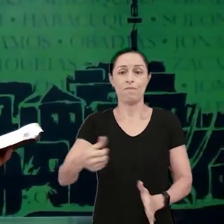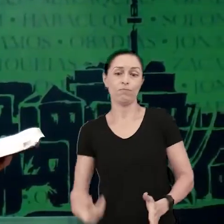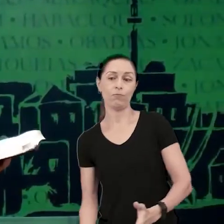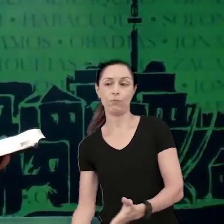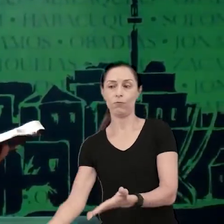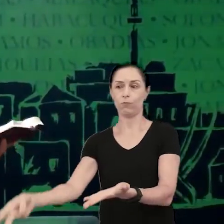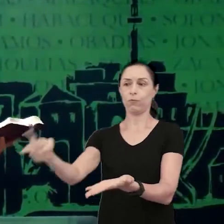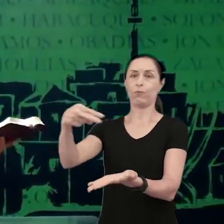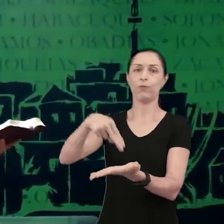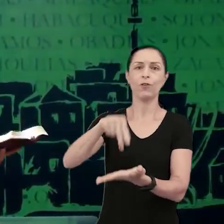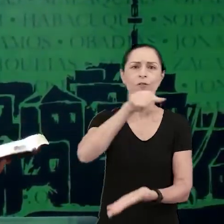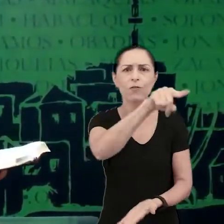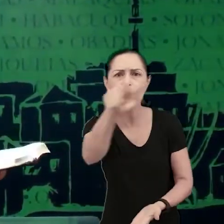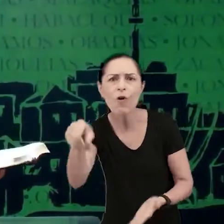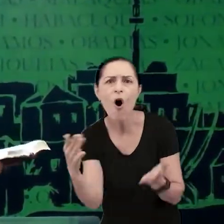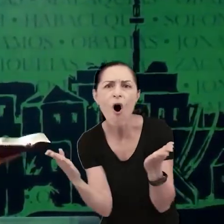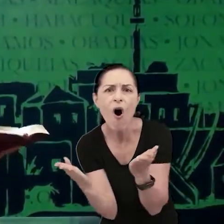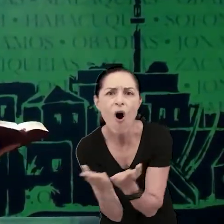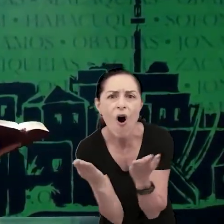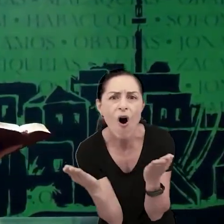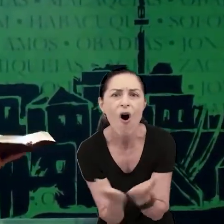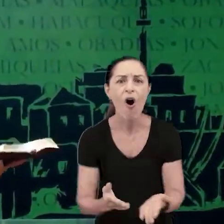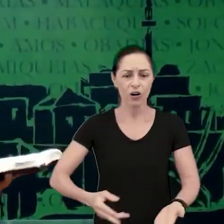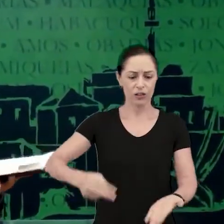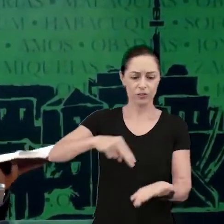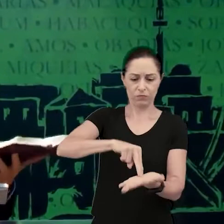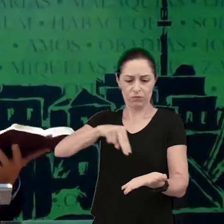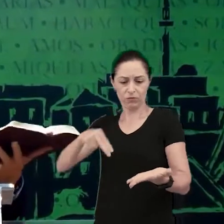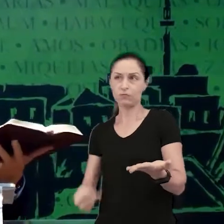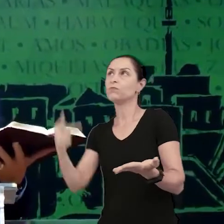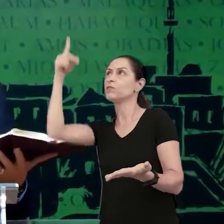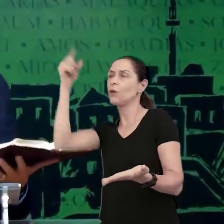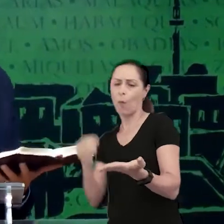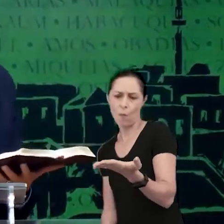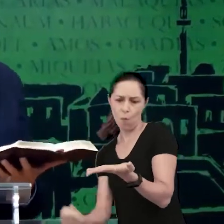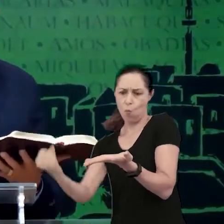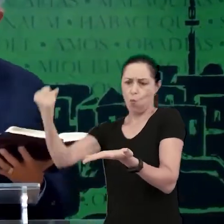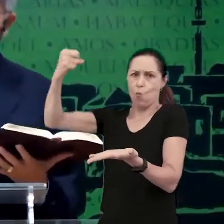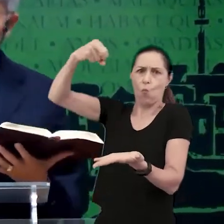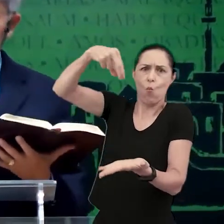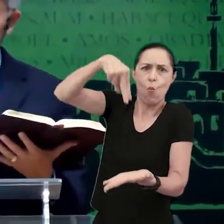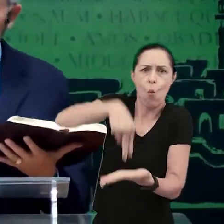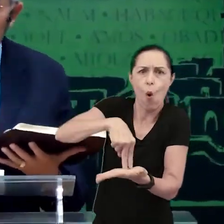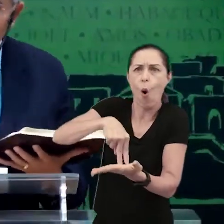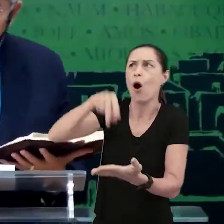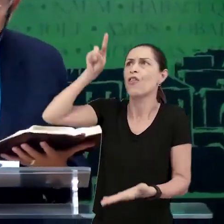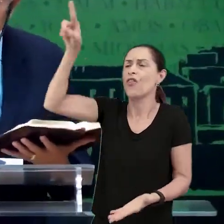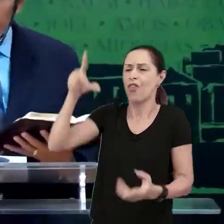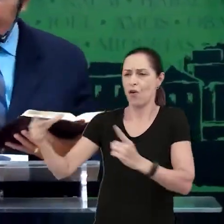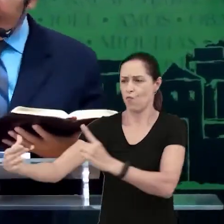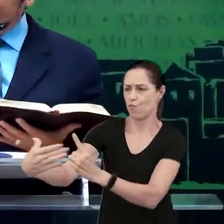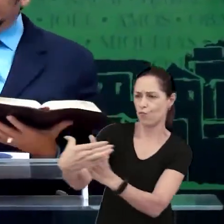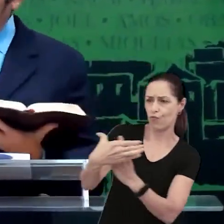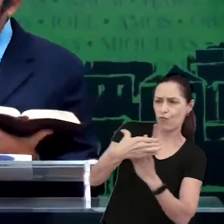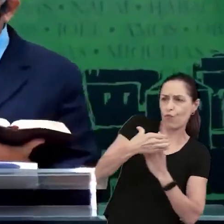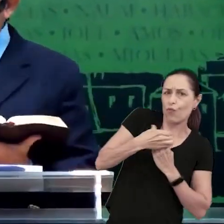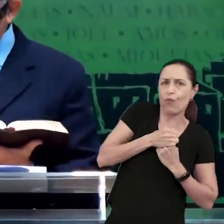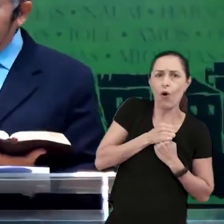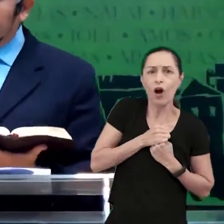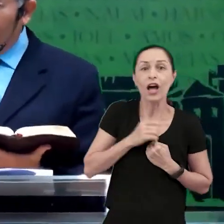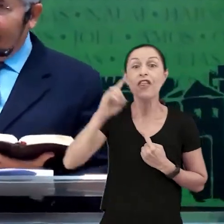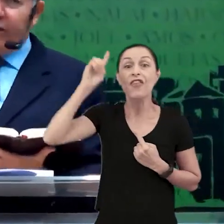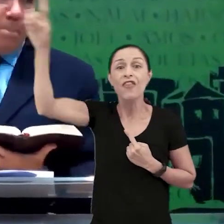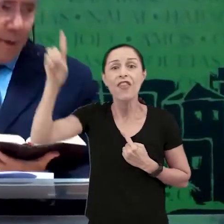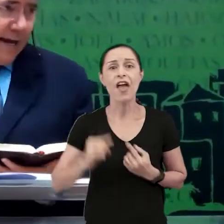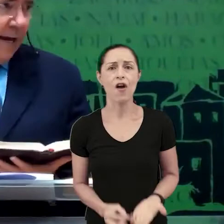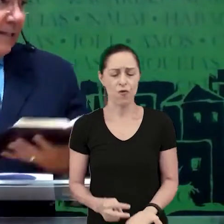se você é crente, ainda que os seus pés se resvalaram, ainda que você tenha caído, ainda que você tenha escorregado, ainda que você esteja sofrendo disciplina de Deus, Deus